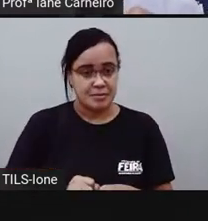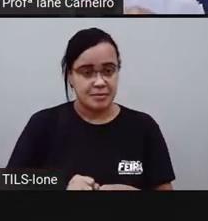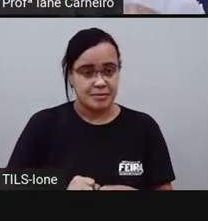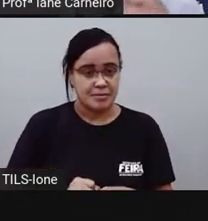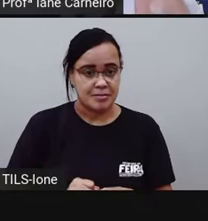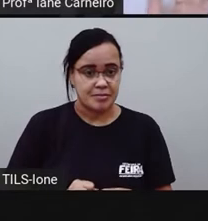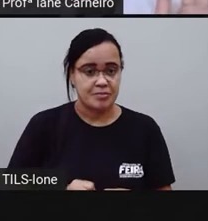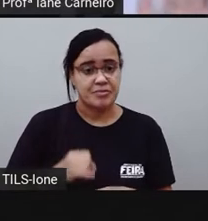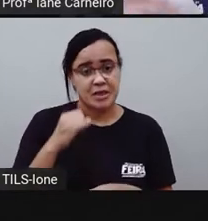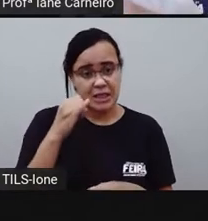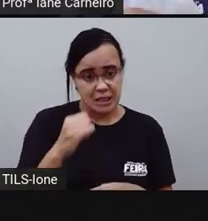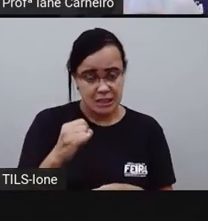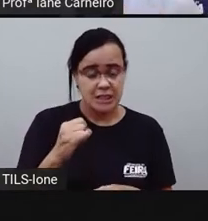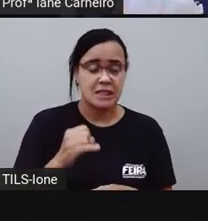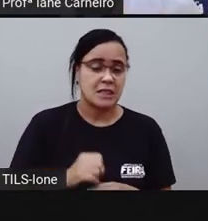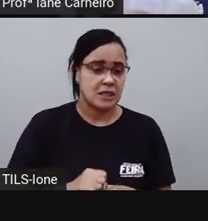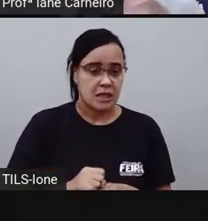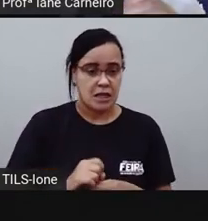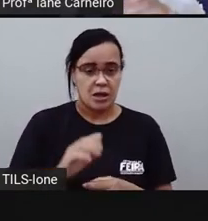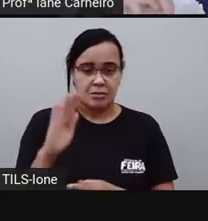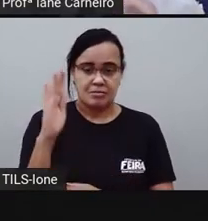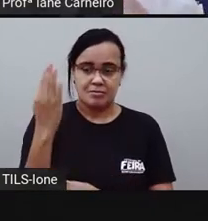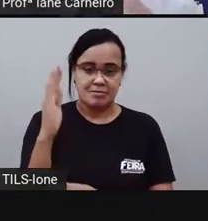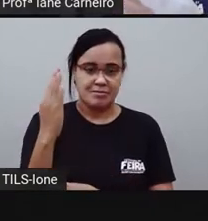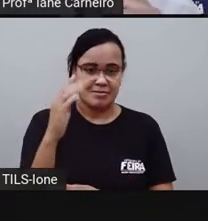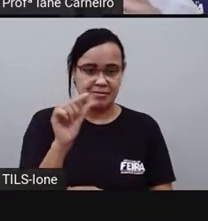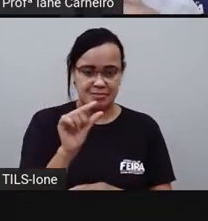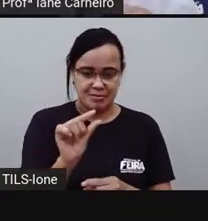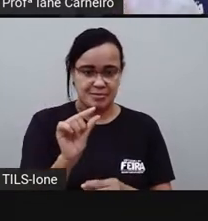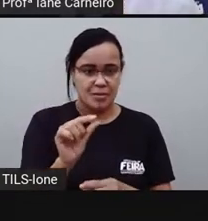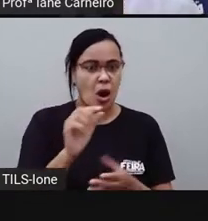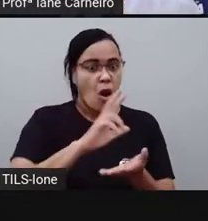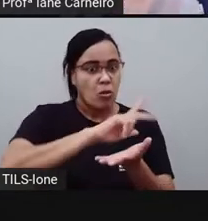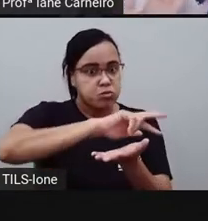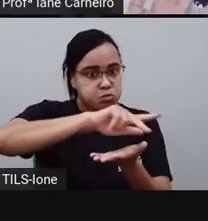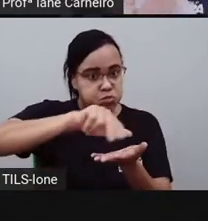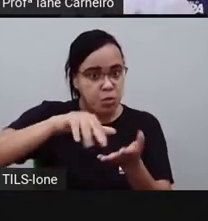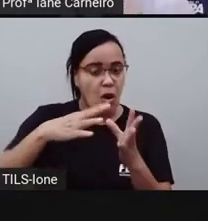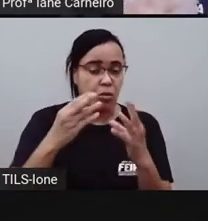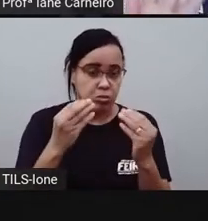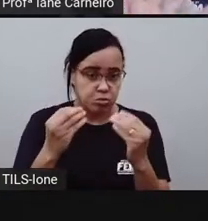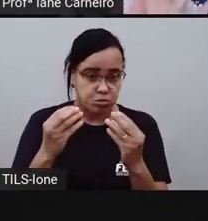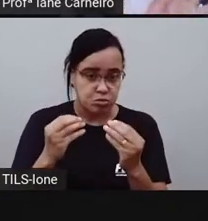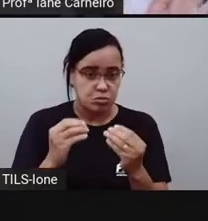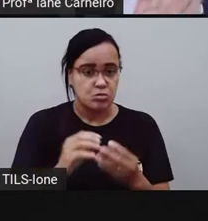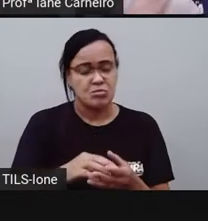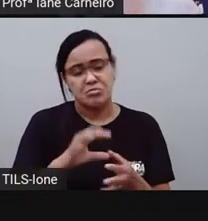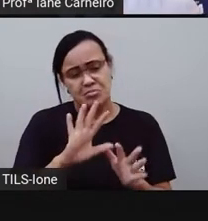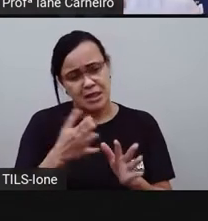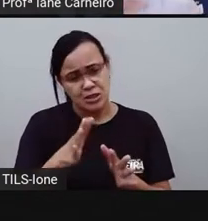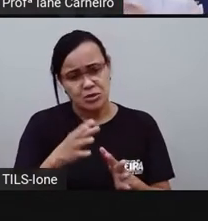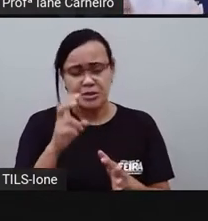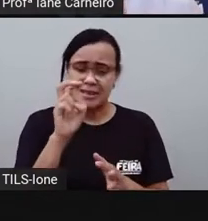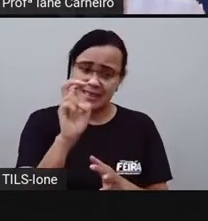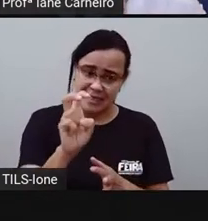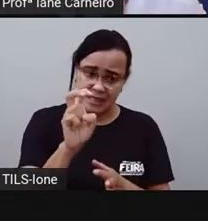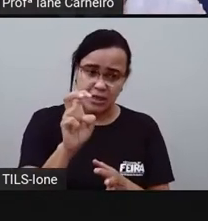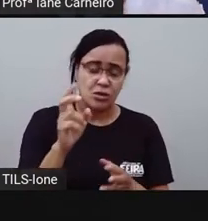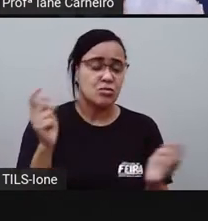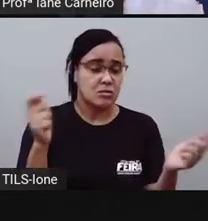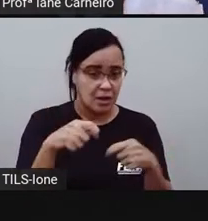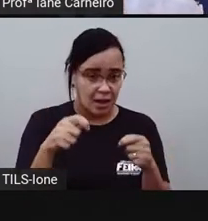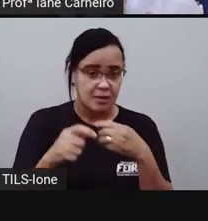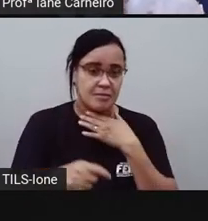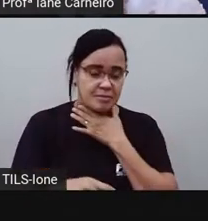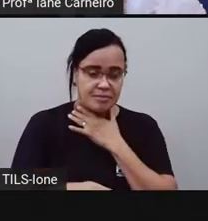você tiver aí um palitinho que você conseguir, vários, né? Um só não. Também não precisa ser muito, cinco. Cinco já tá bom.